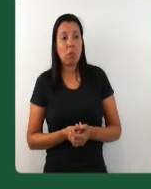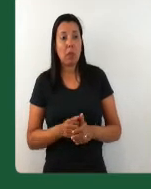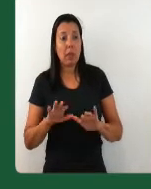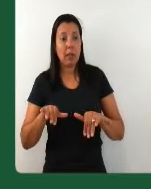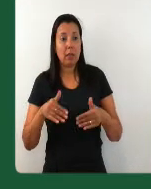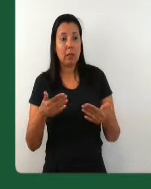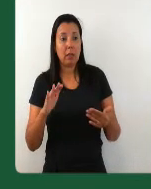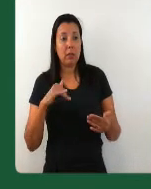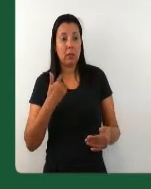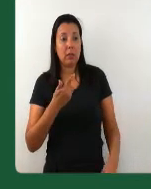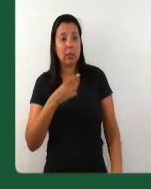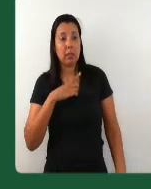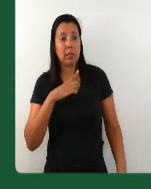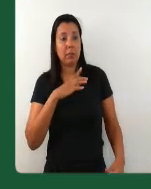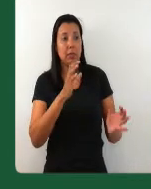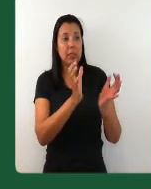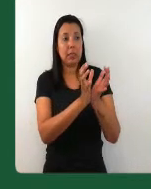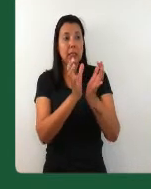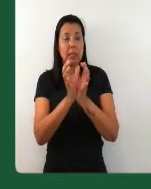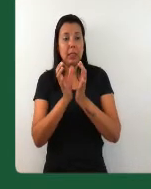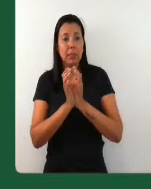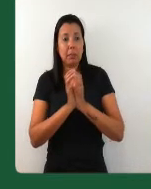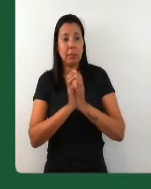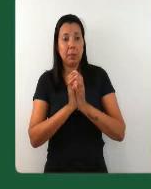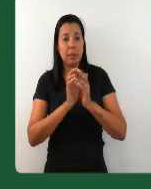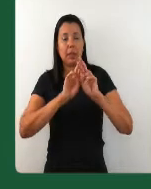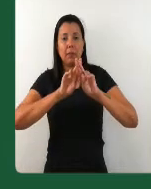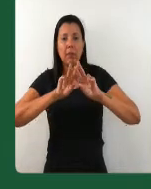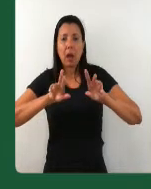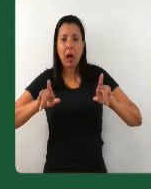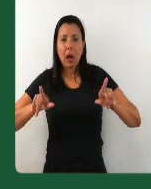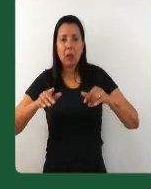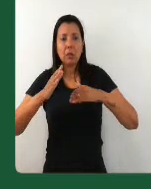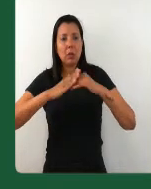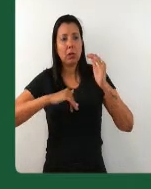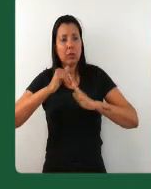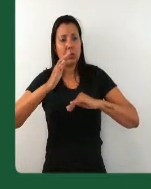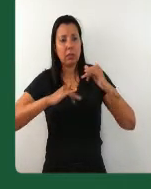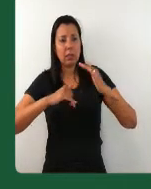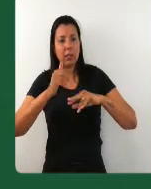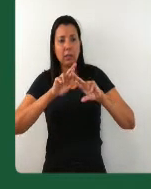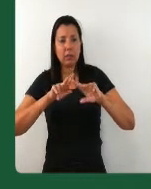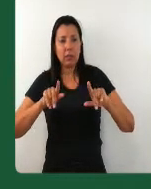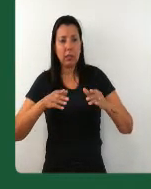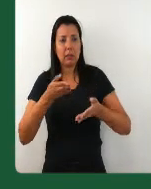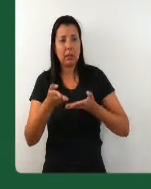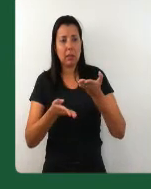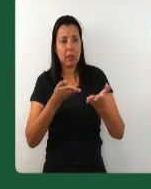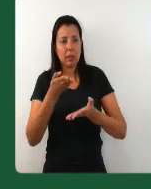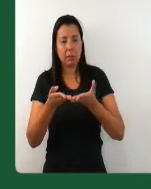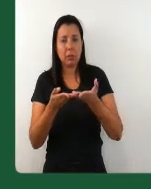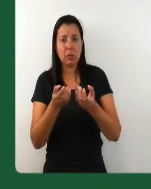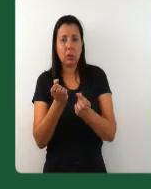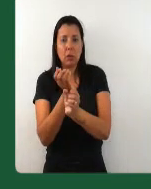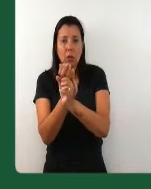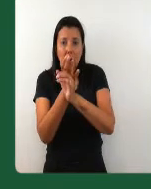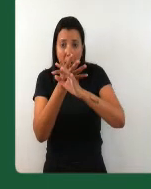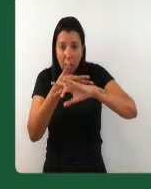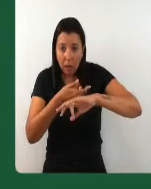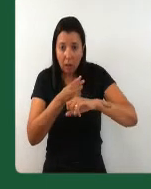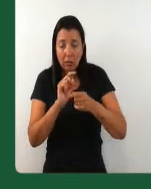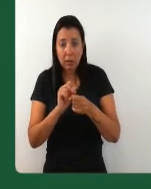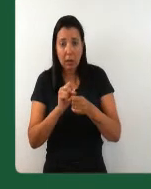Então, nós temos uma equipe multiprofissional para os tratamentos. O tratamento é interdisciplinar e